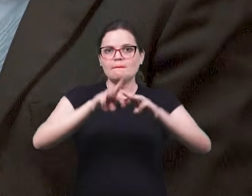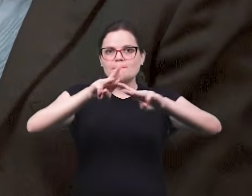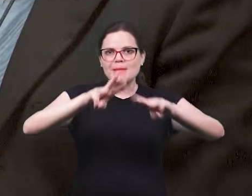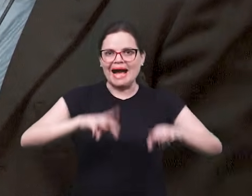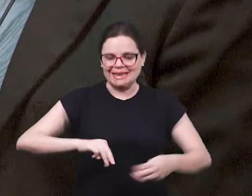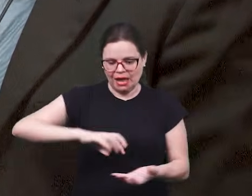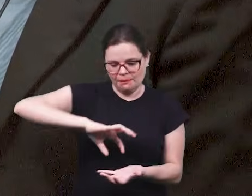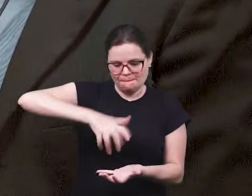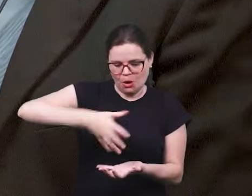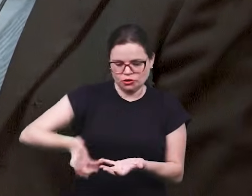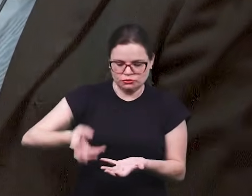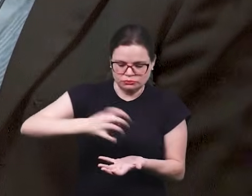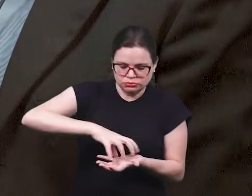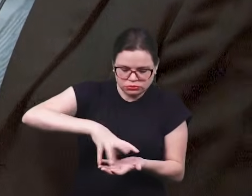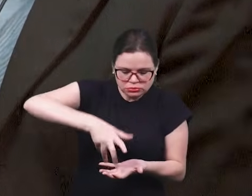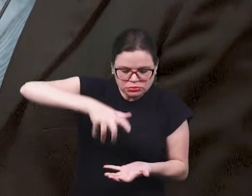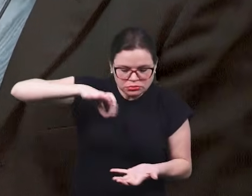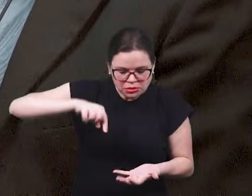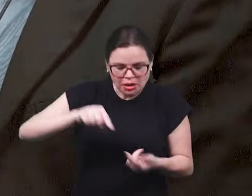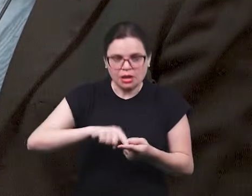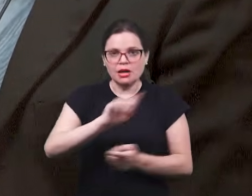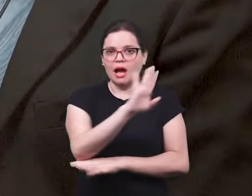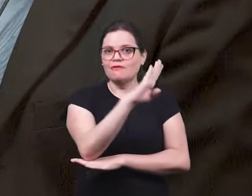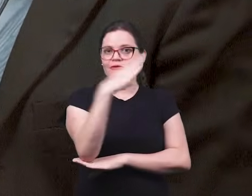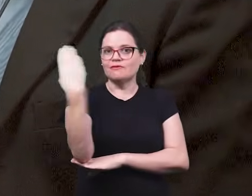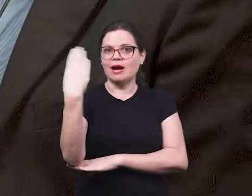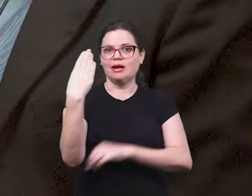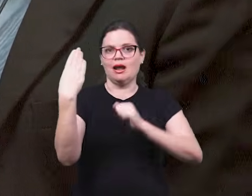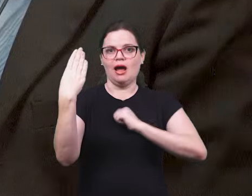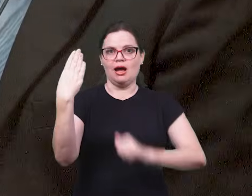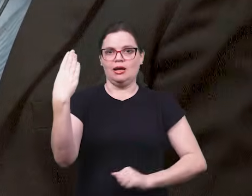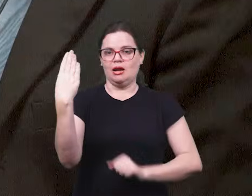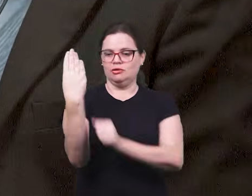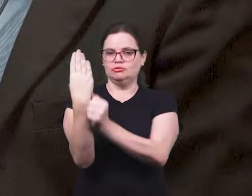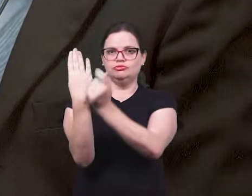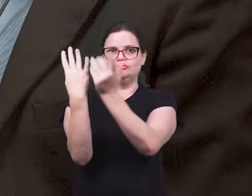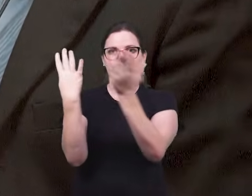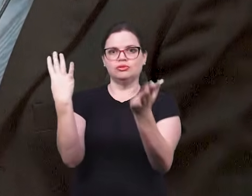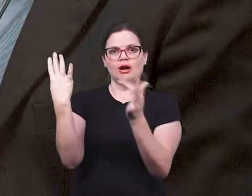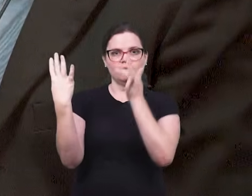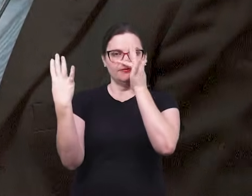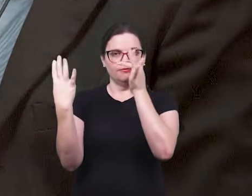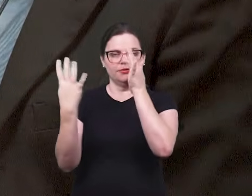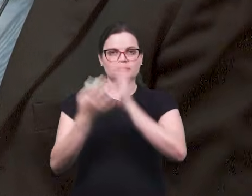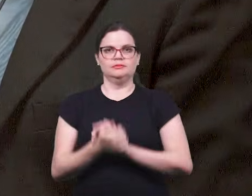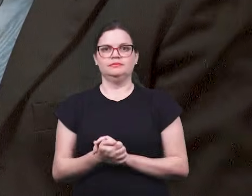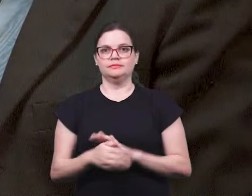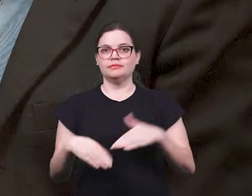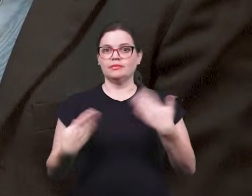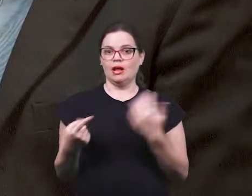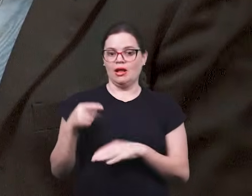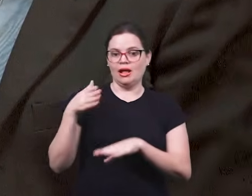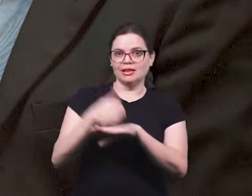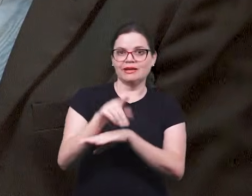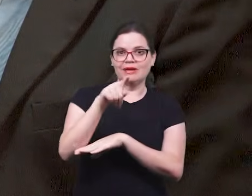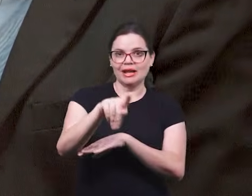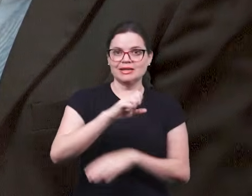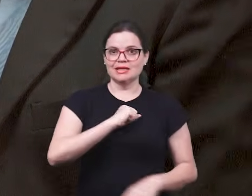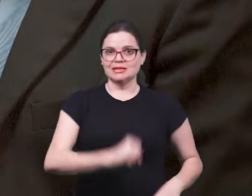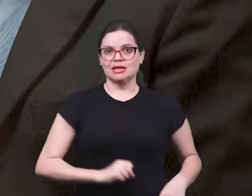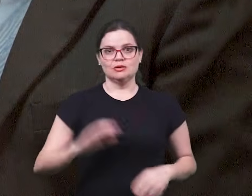vara de Arão. Então, quando Deus se revelava ali naquele lugar, Deus se revelava ao sumo sacerdote, que ia